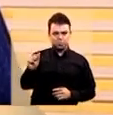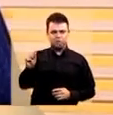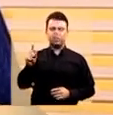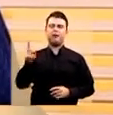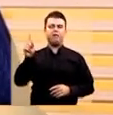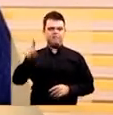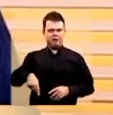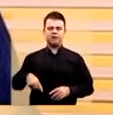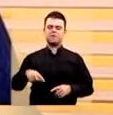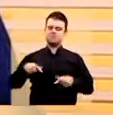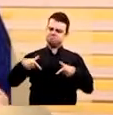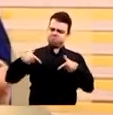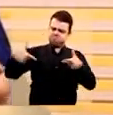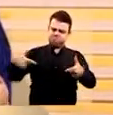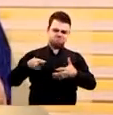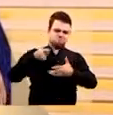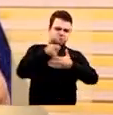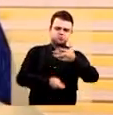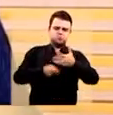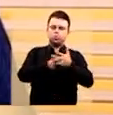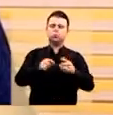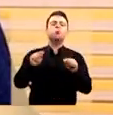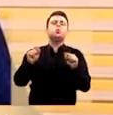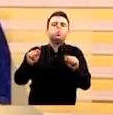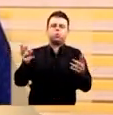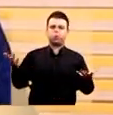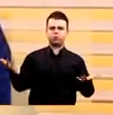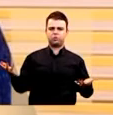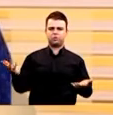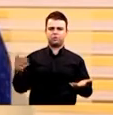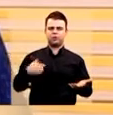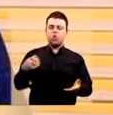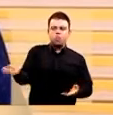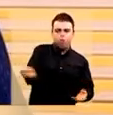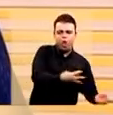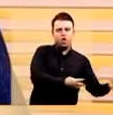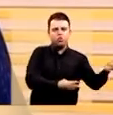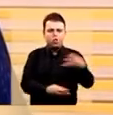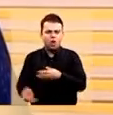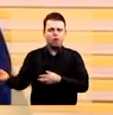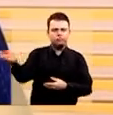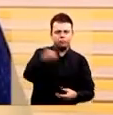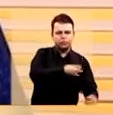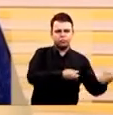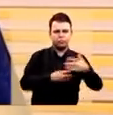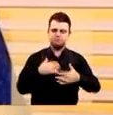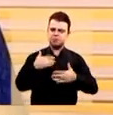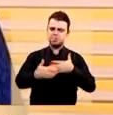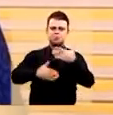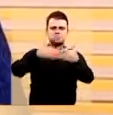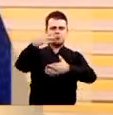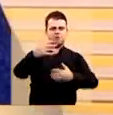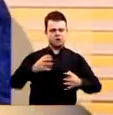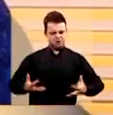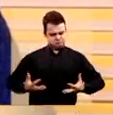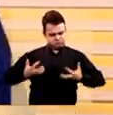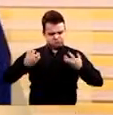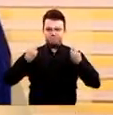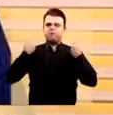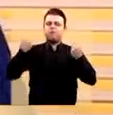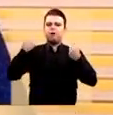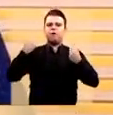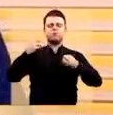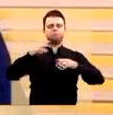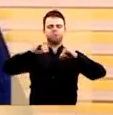no sentido da resistência e da visibilidade, de criar caminhos, de criar um